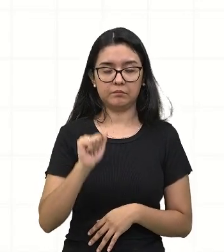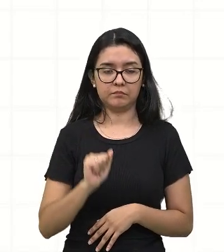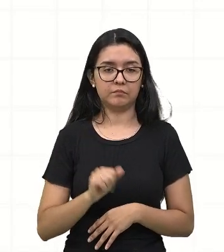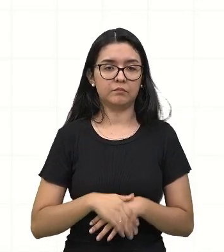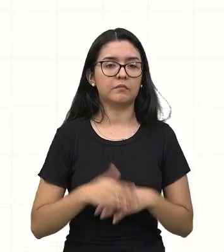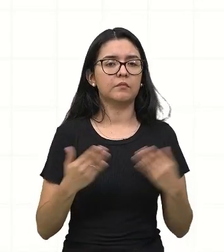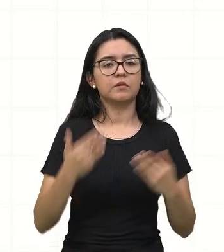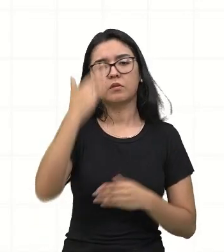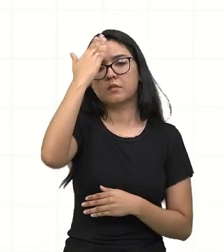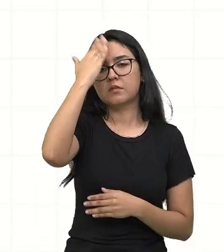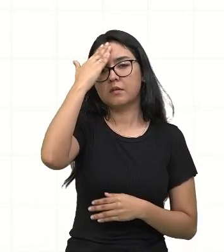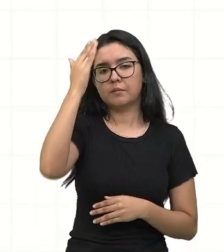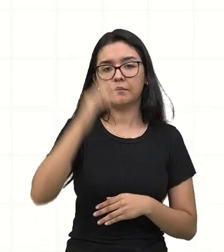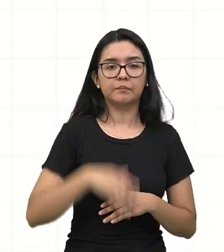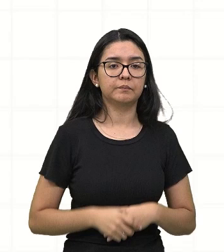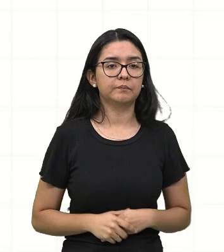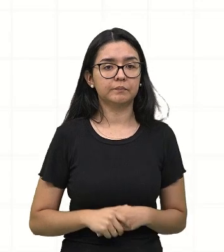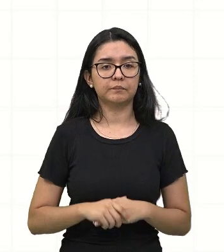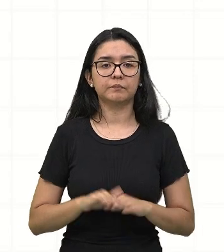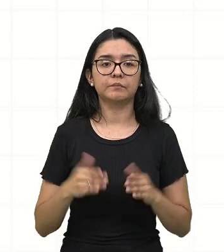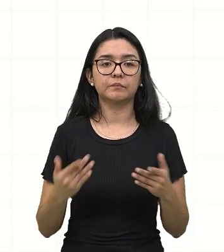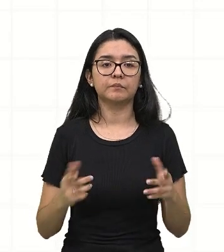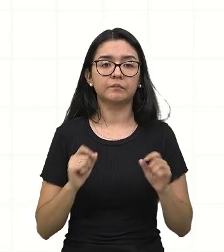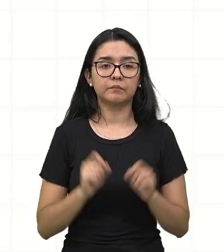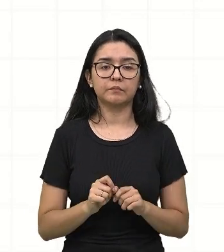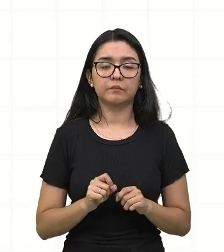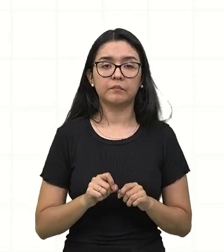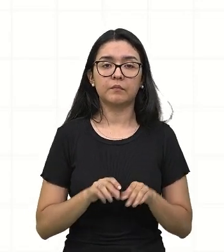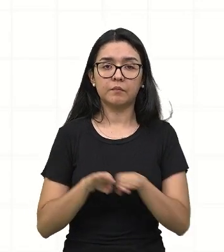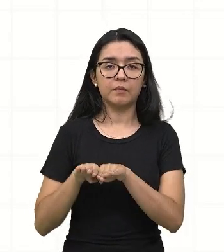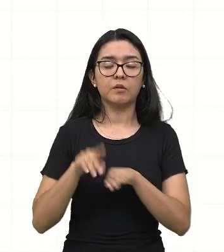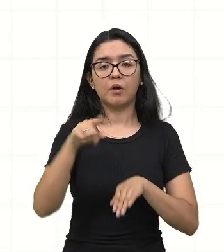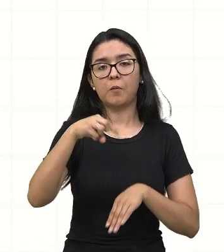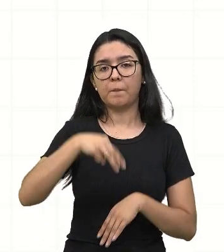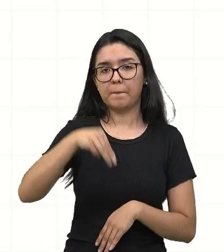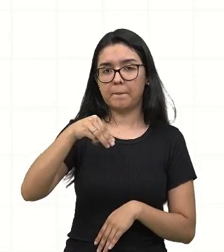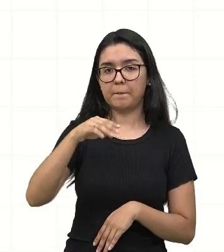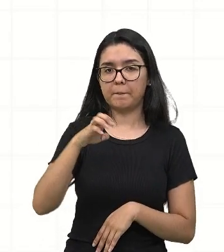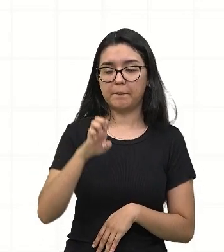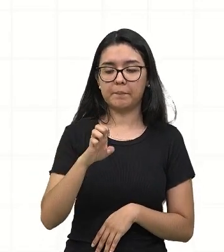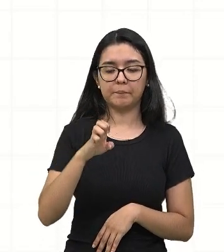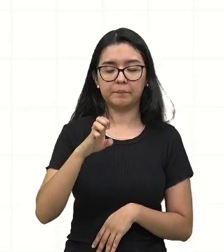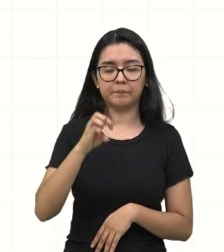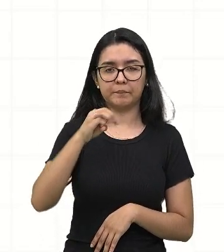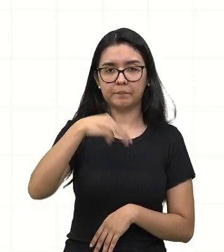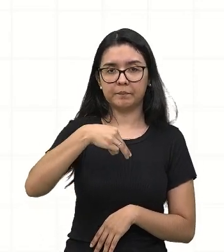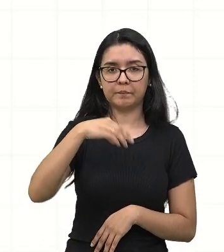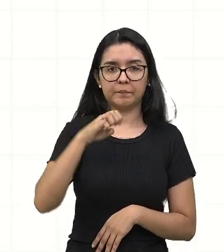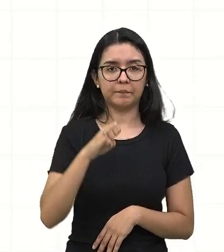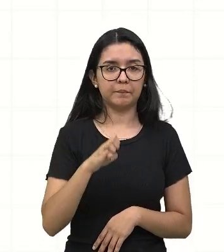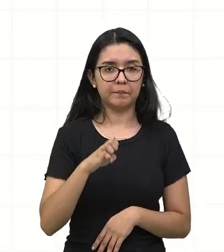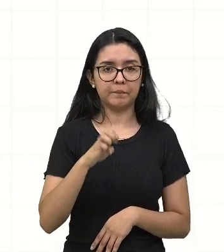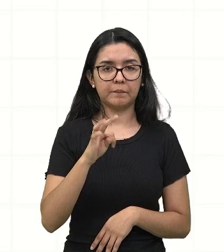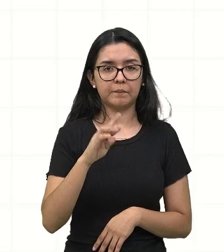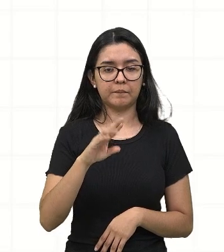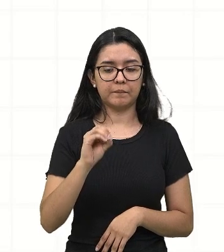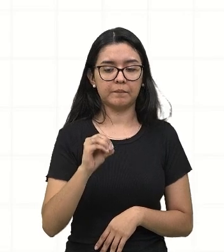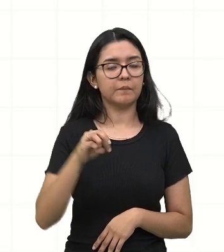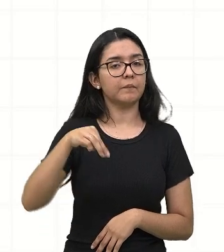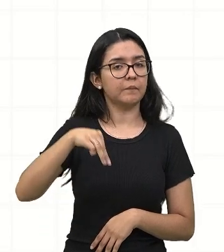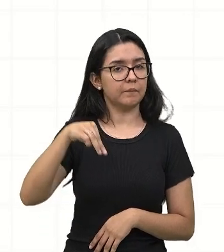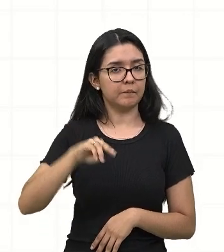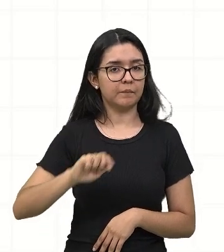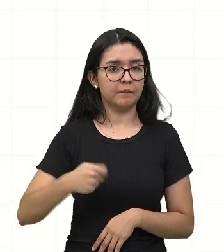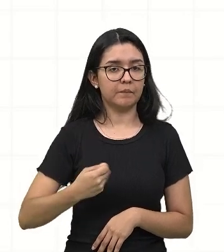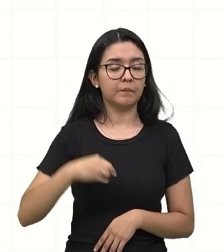a medida, a unidade padrão de comprimento é o metro, tá legal? É o metro. E aí temos aí, a